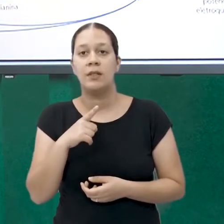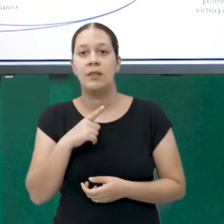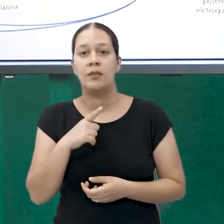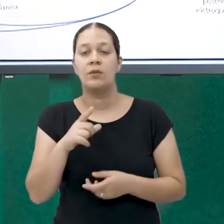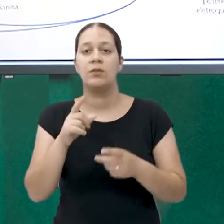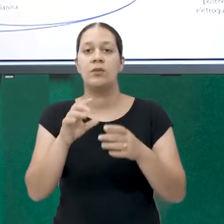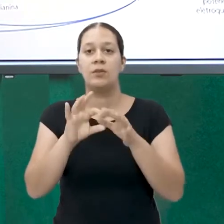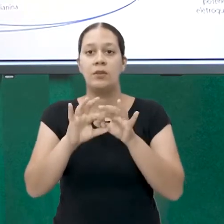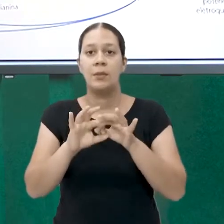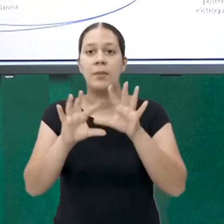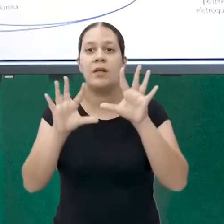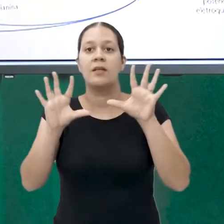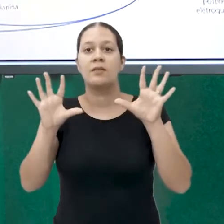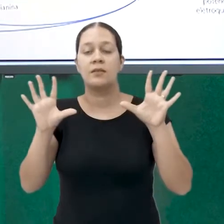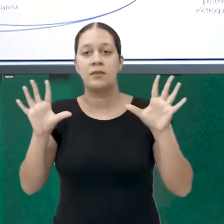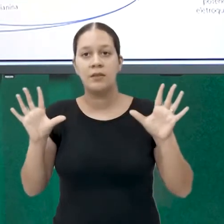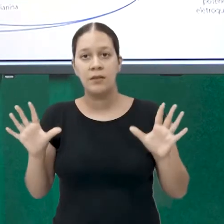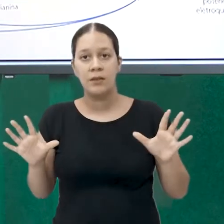aqui